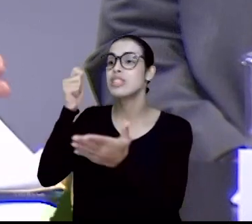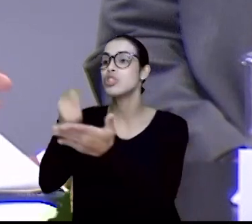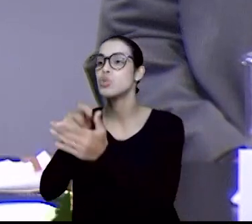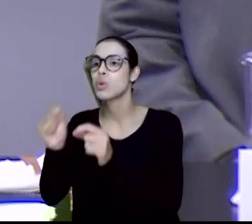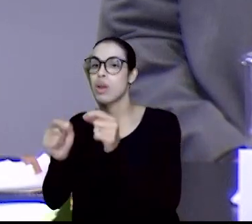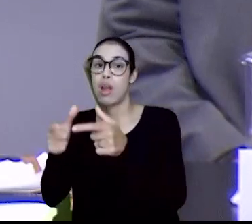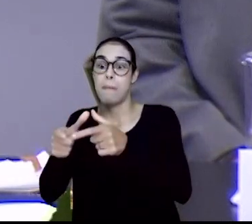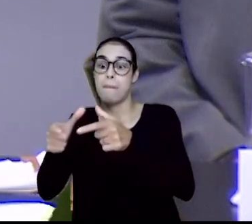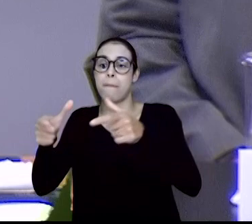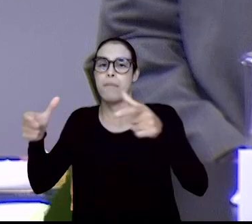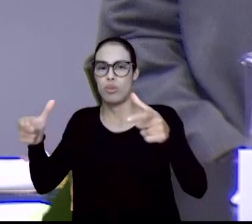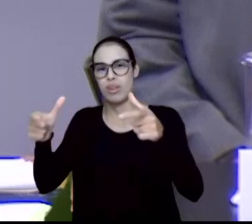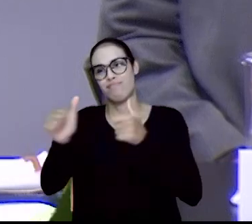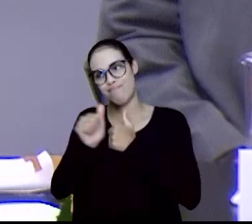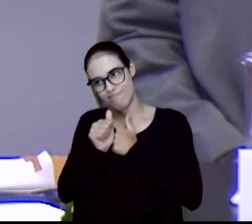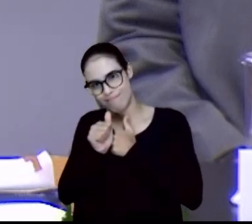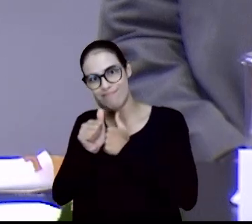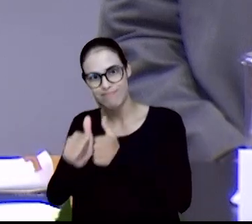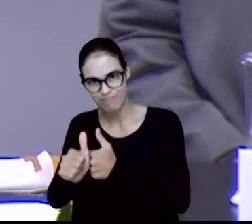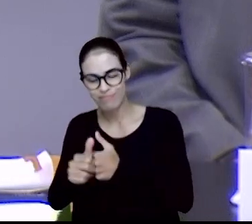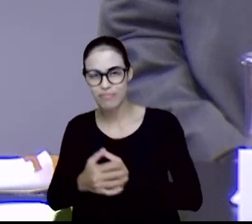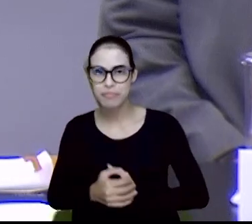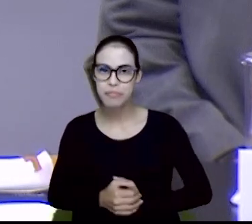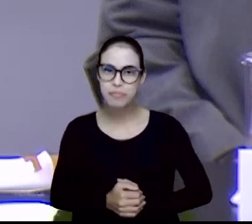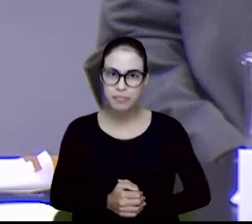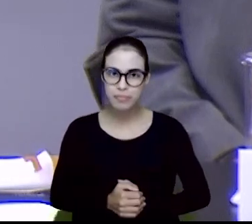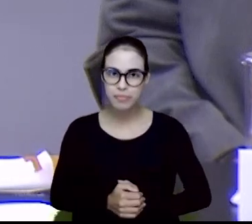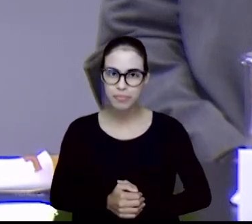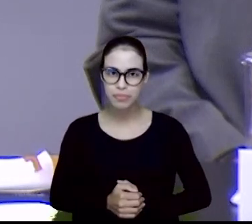majoritária. E, portanto,